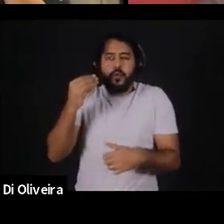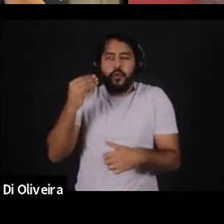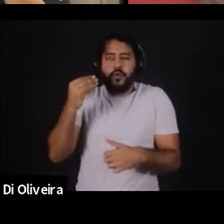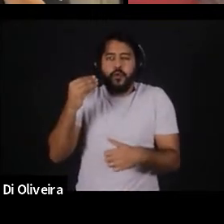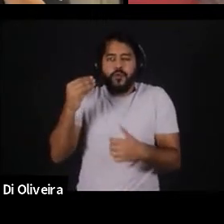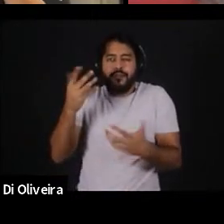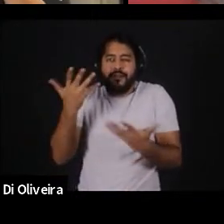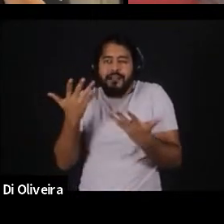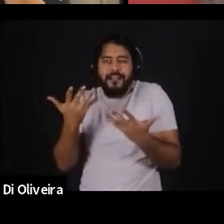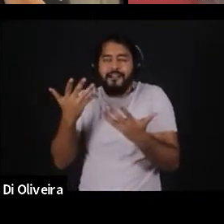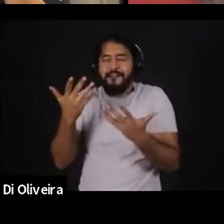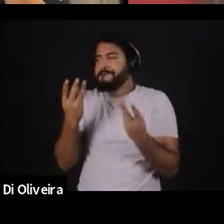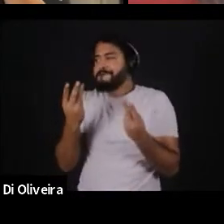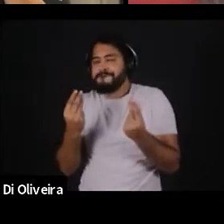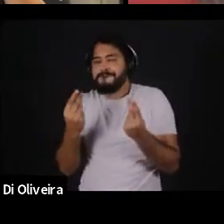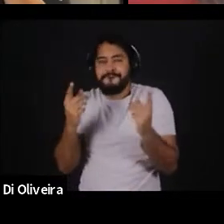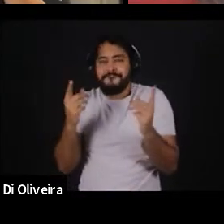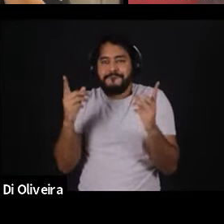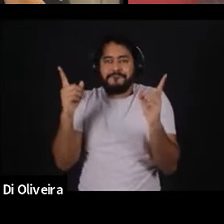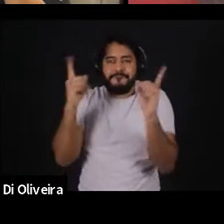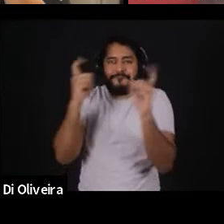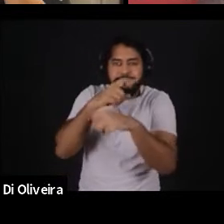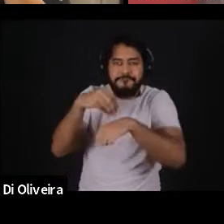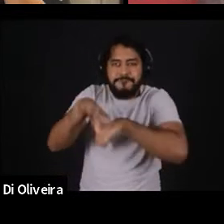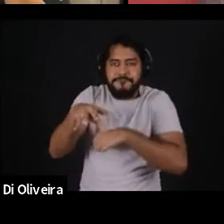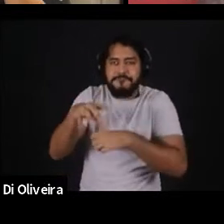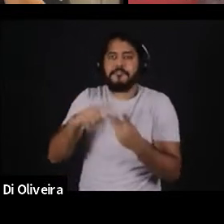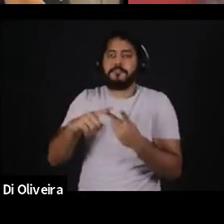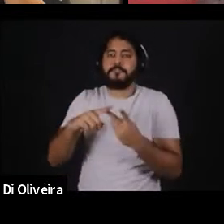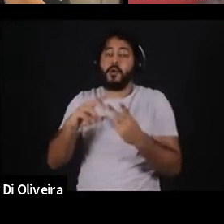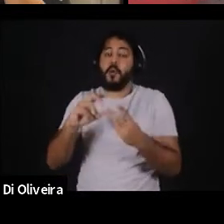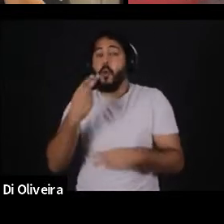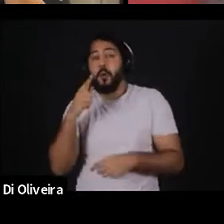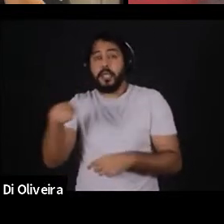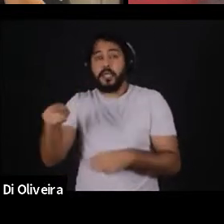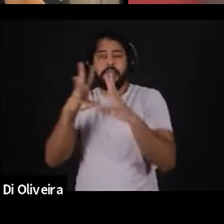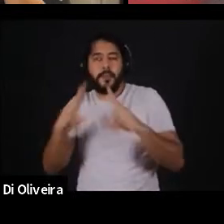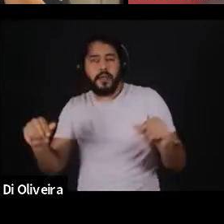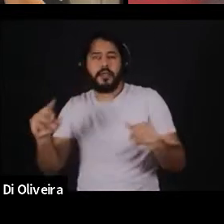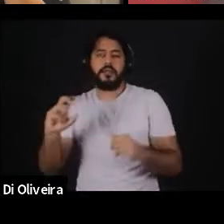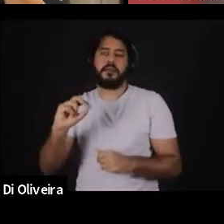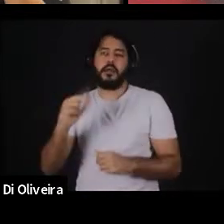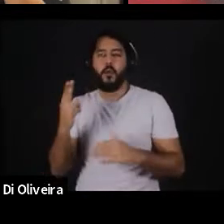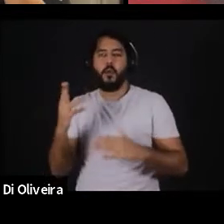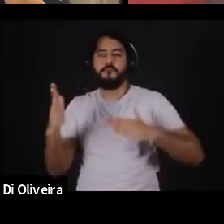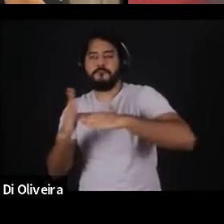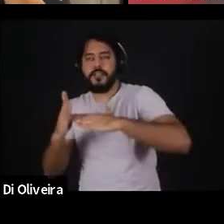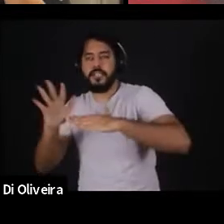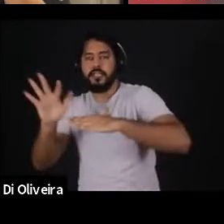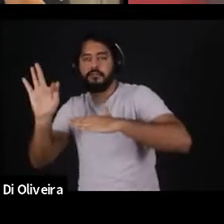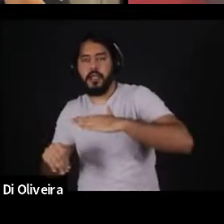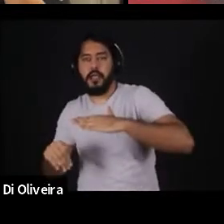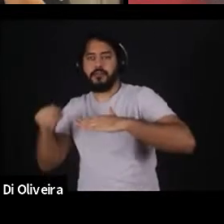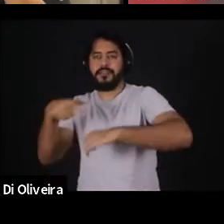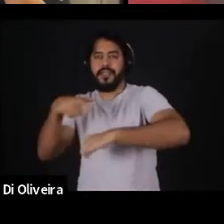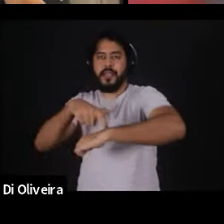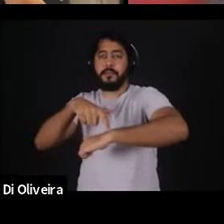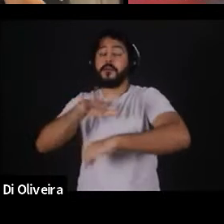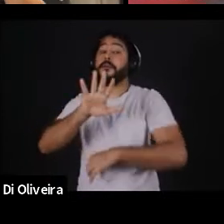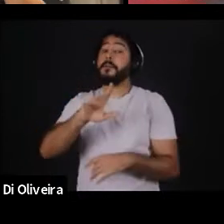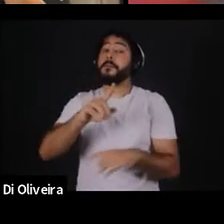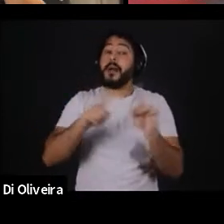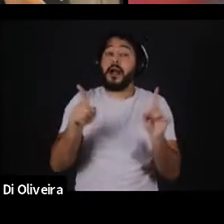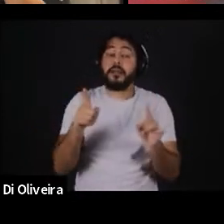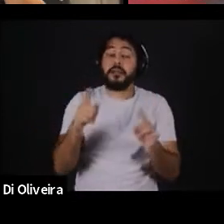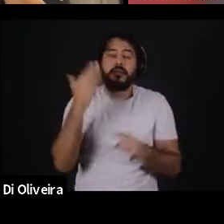ele desapareça ou que ele seja encerrado, mas também entende que como esse mundo ele está organizado, uma